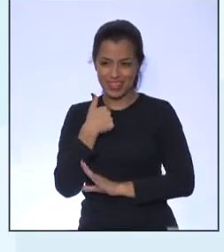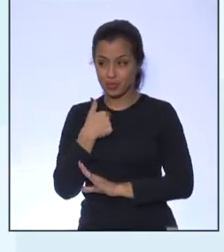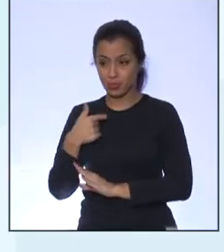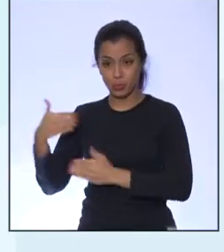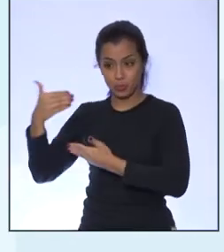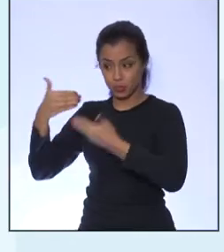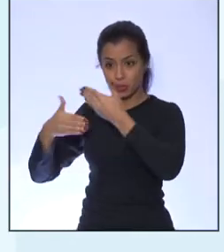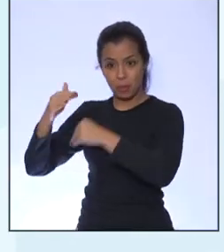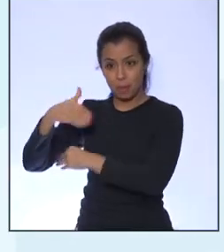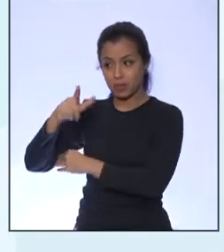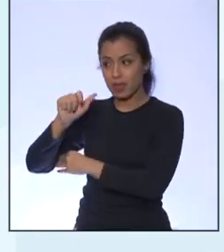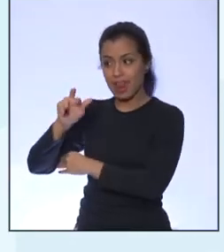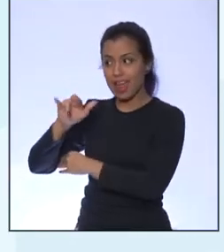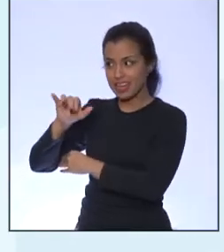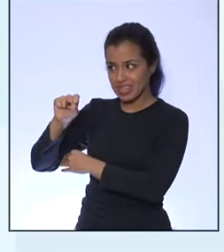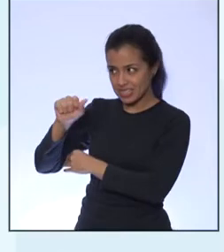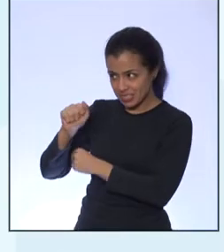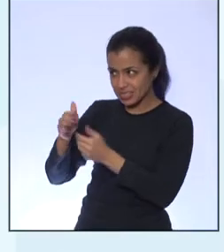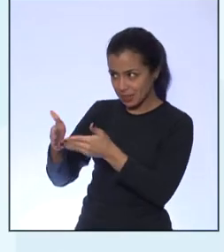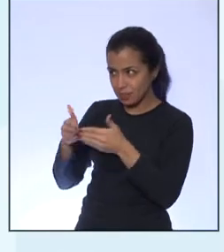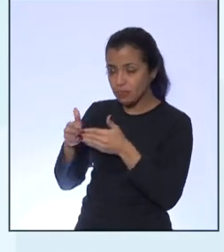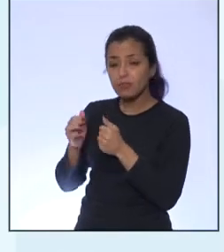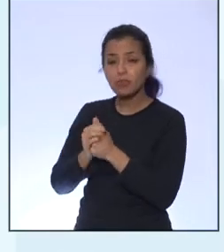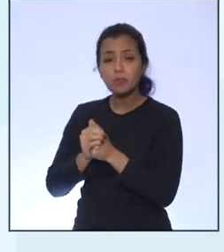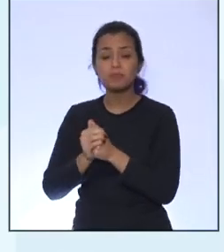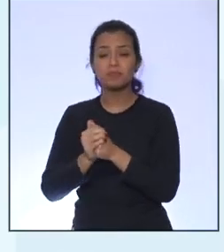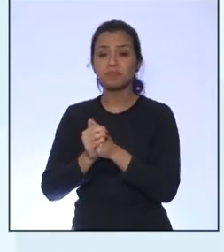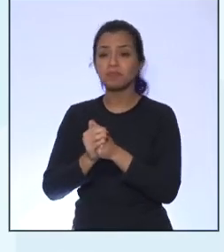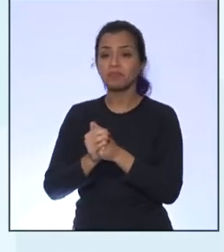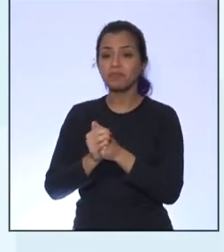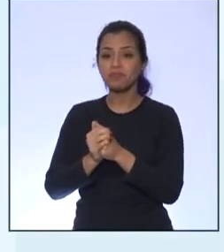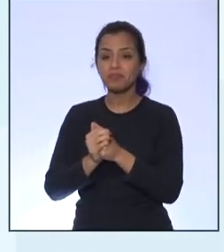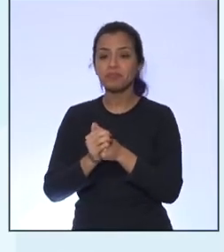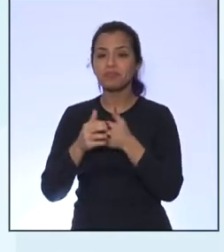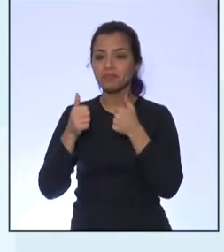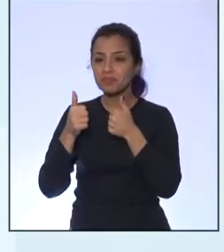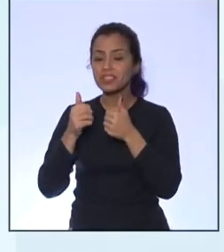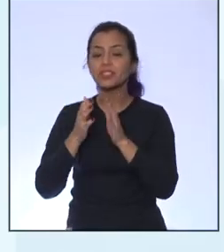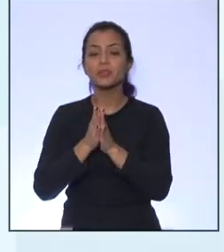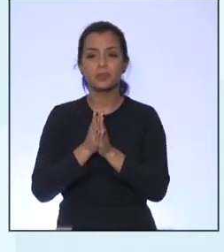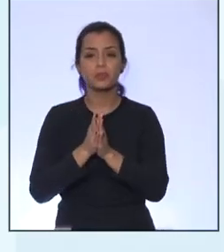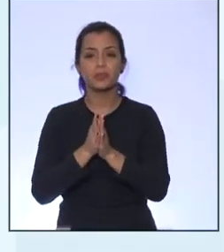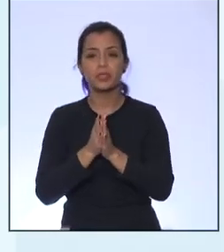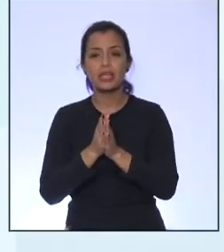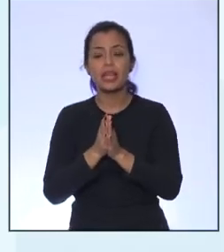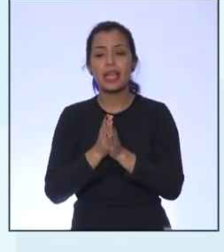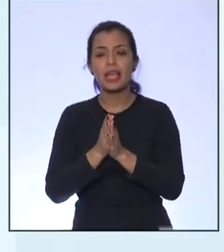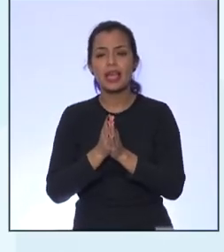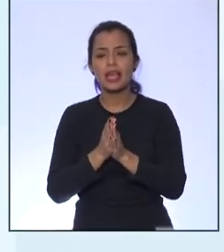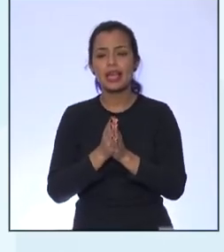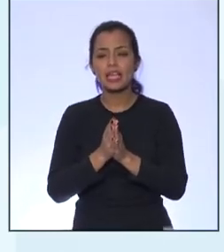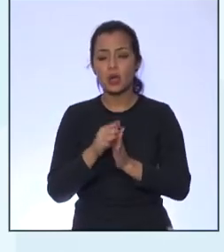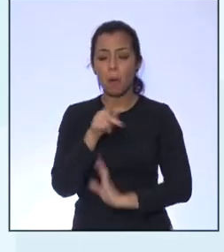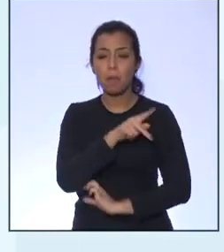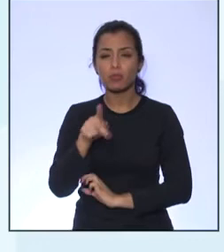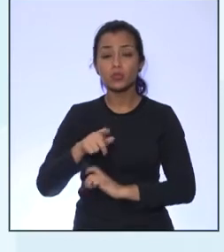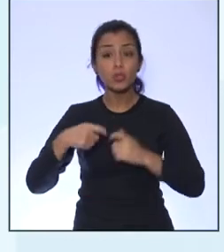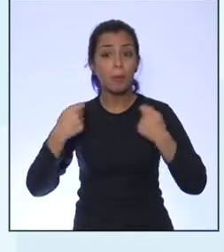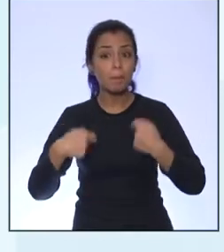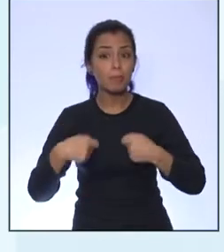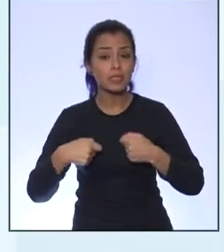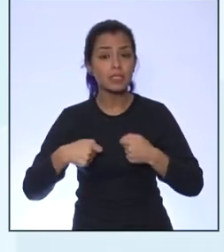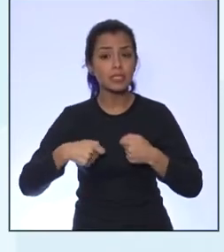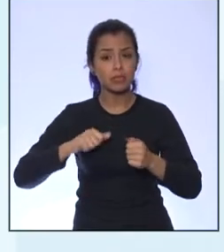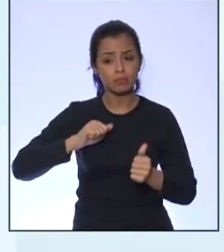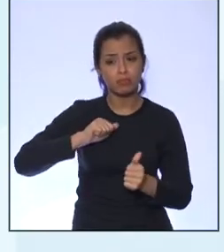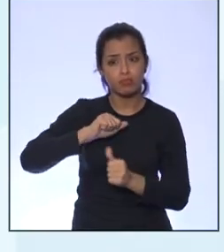Larissa, vai precisar que esse professor desenvolva novas competências que possam,